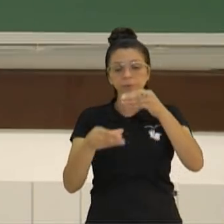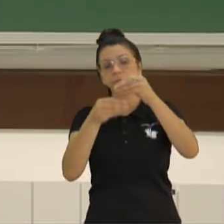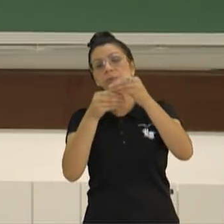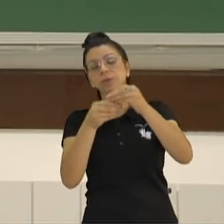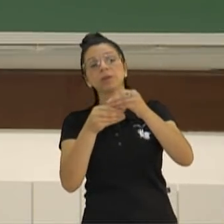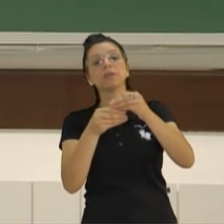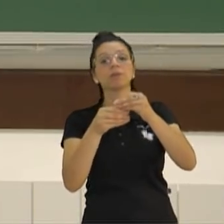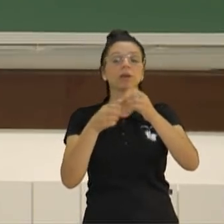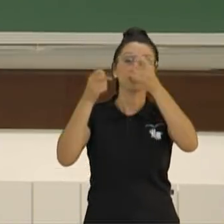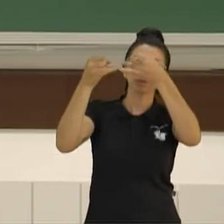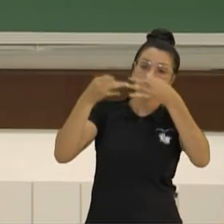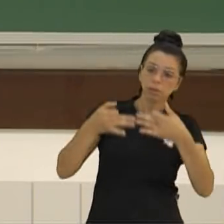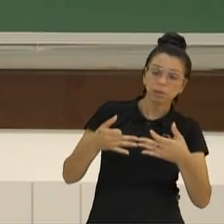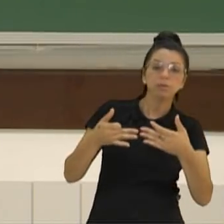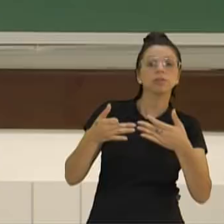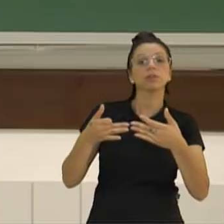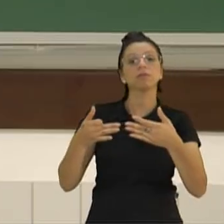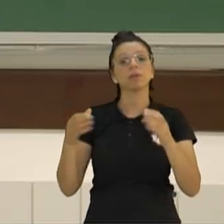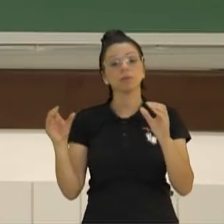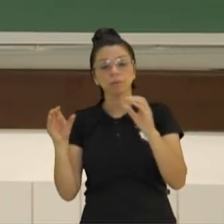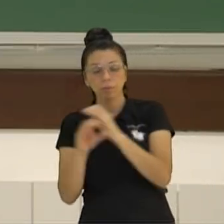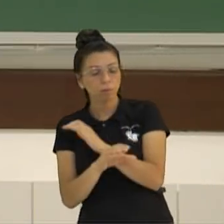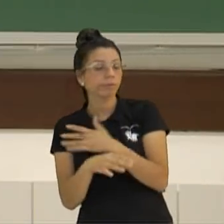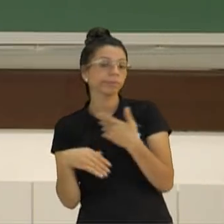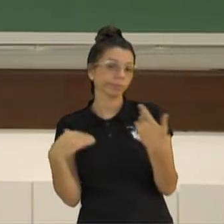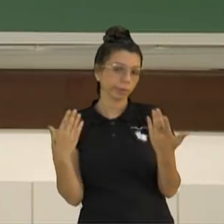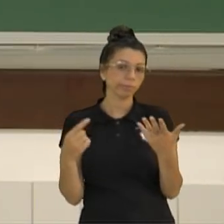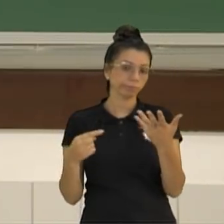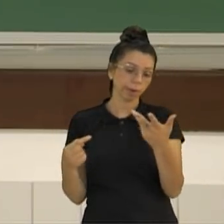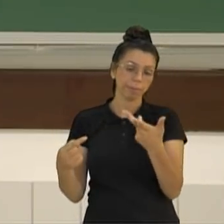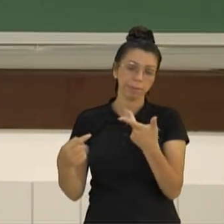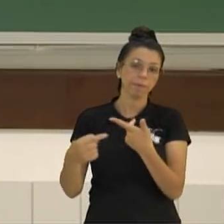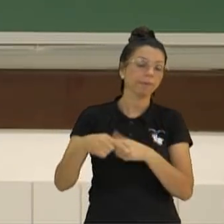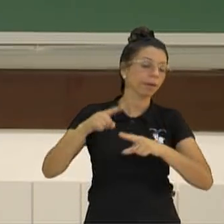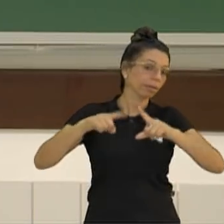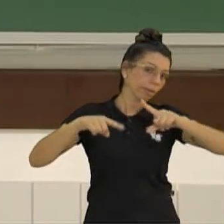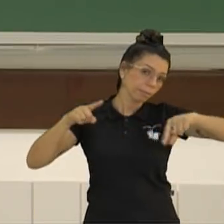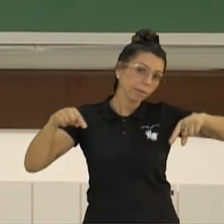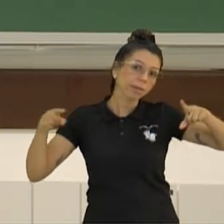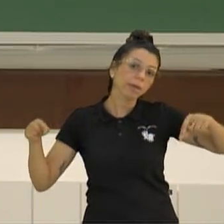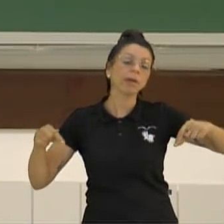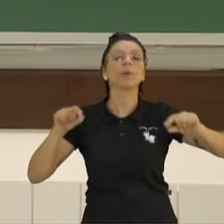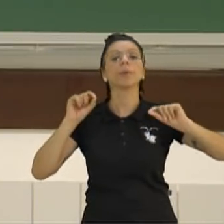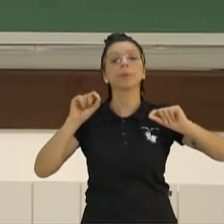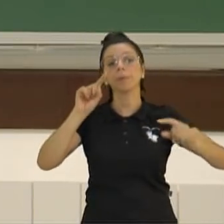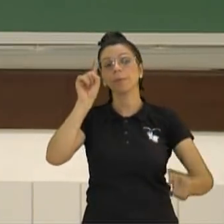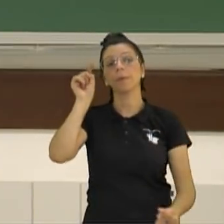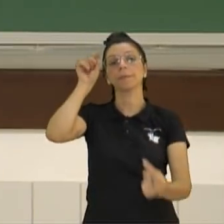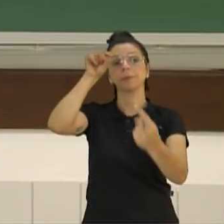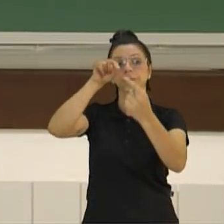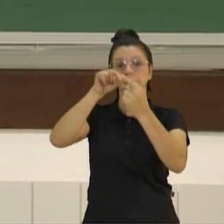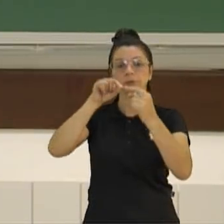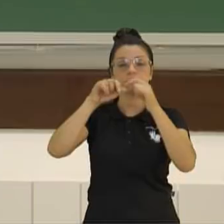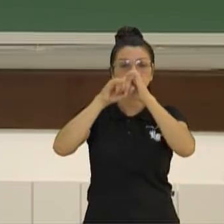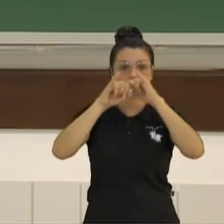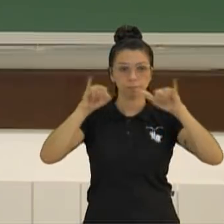explicativa, conclusiva, enfim, depende da ideia que eu queira transmitir.